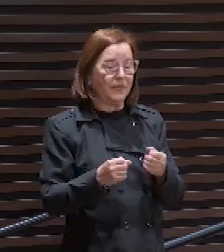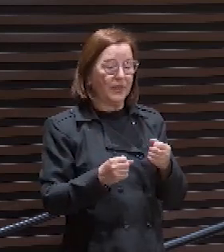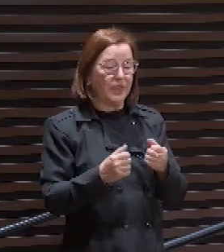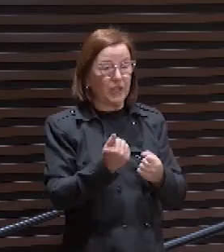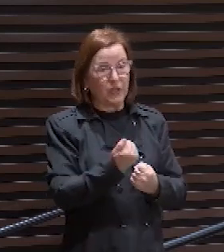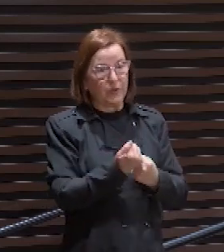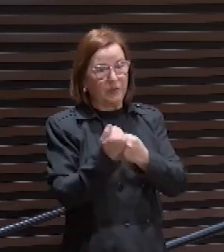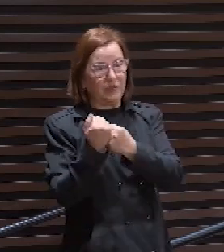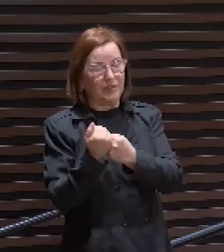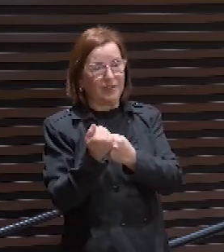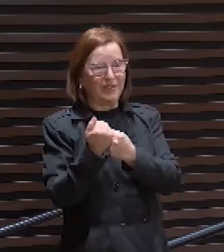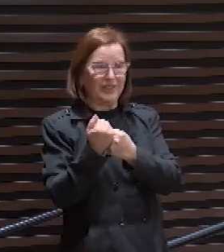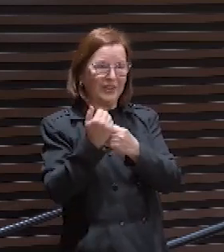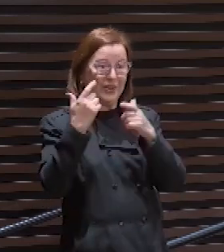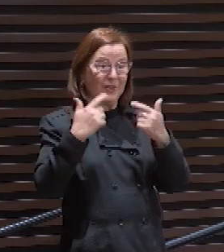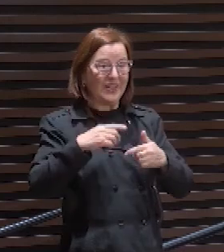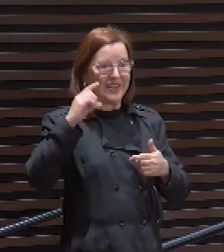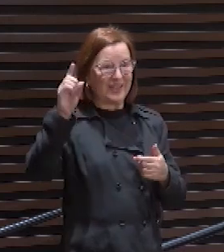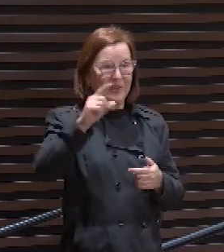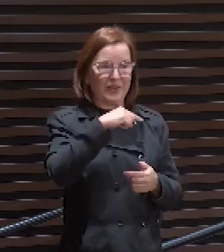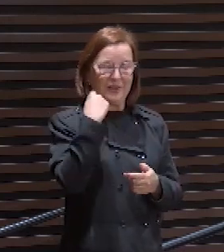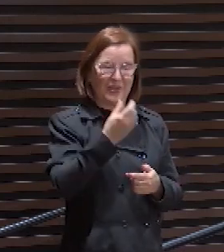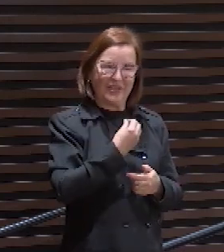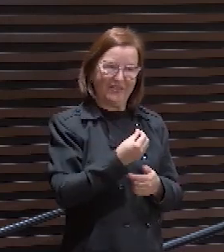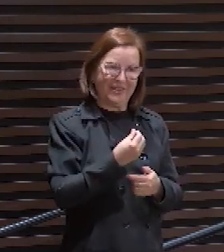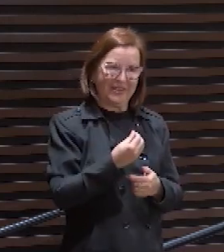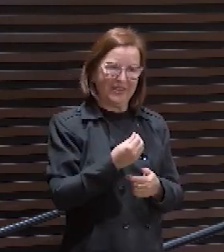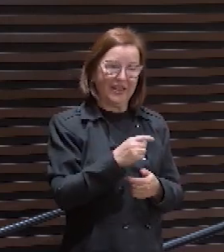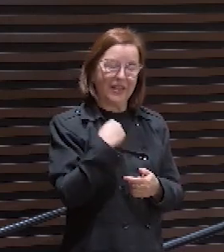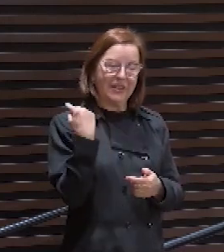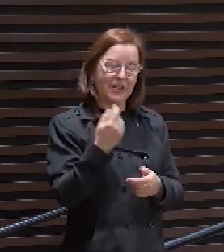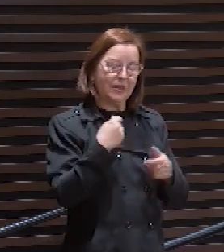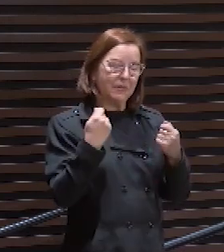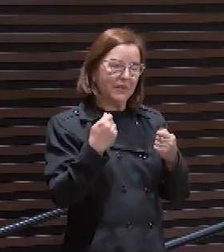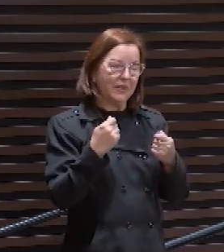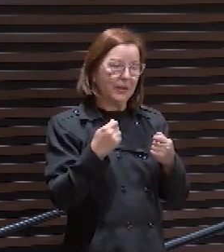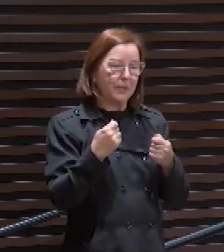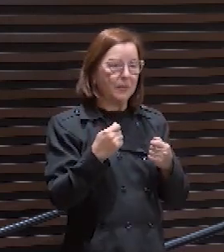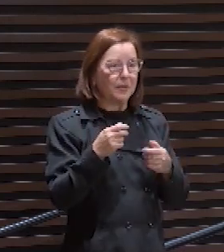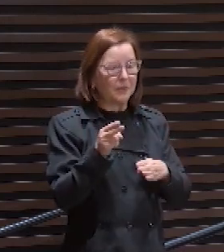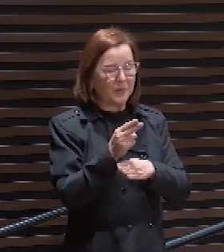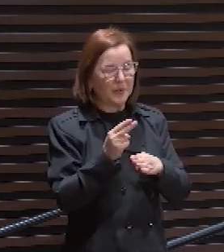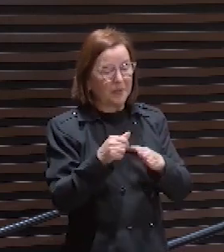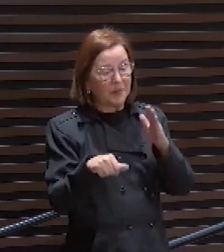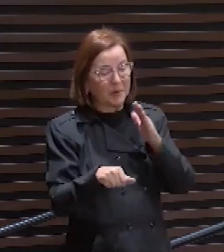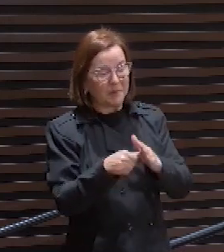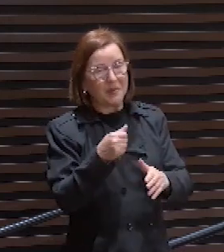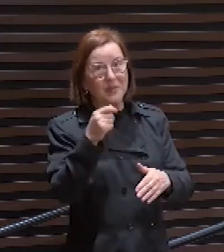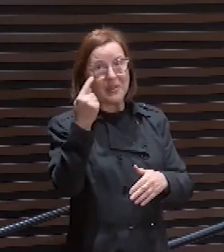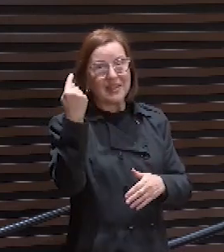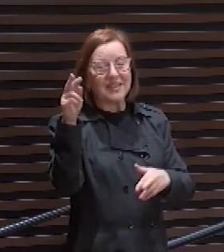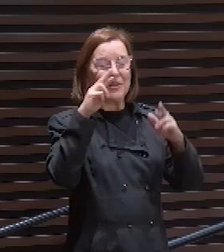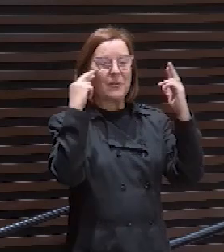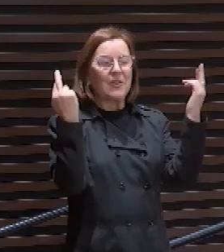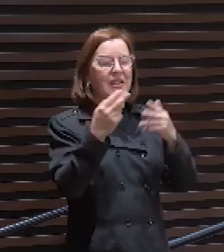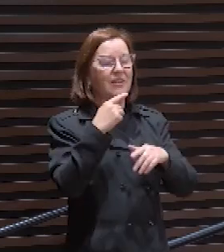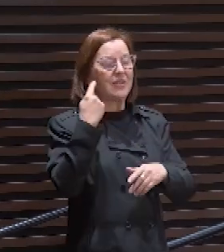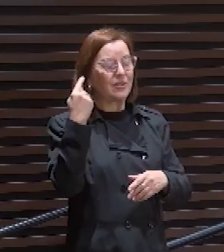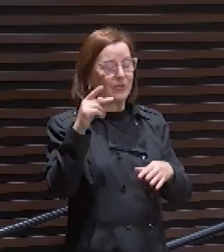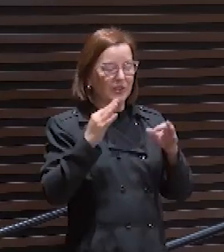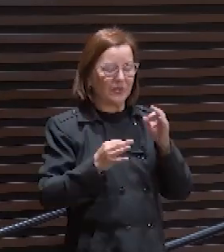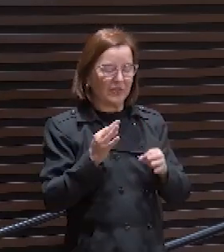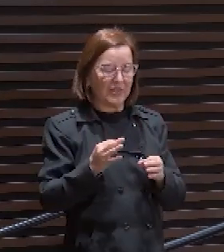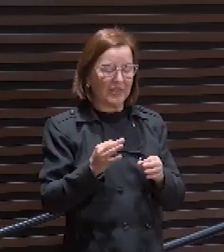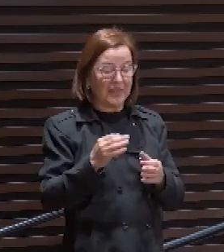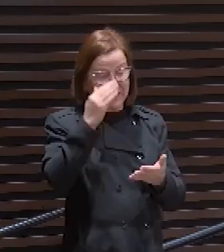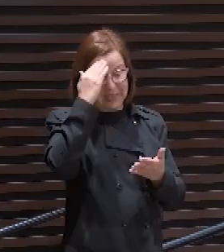que precisamos buscar em primeiro lugar seu reino e a sua justiça, crendo que tudo aquilo de que